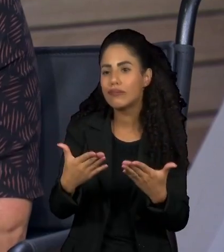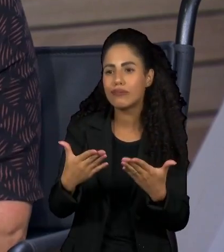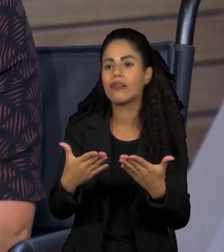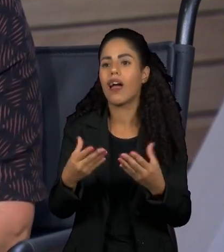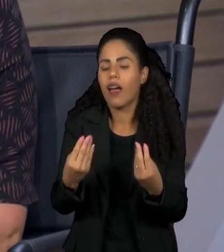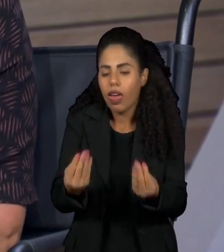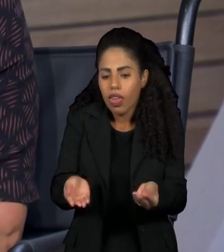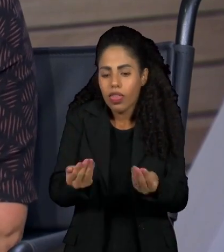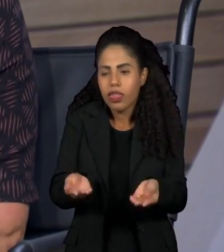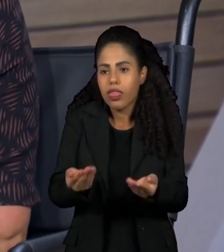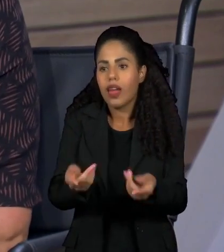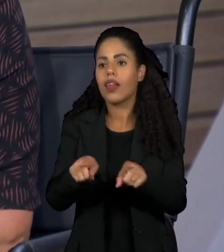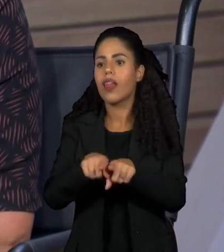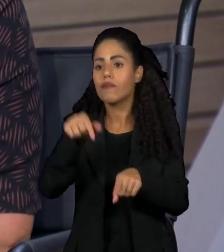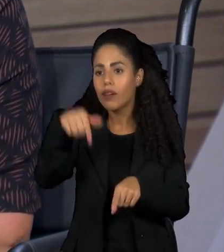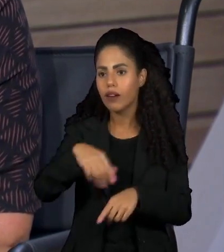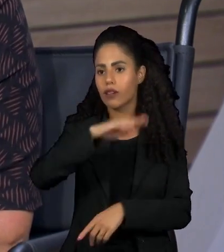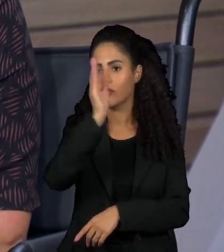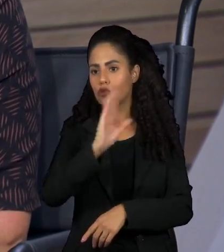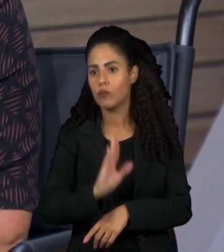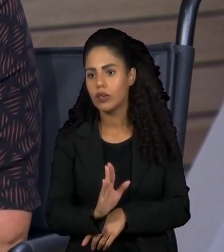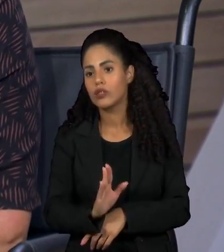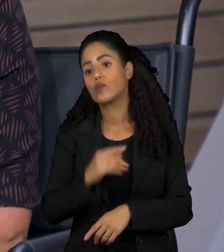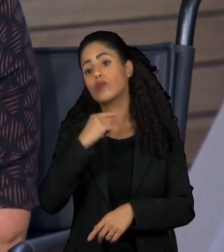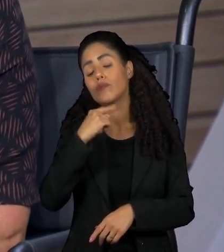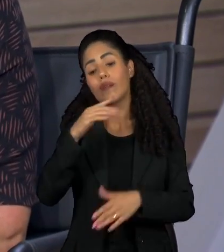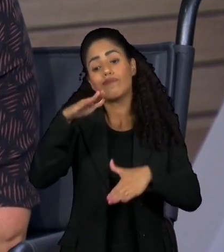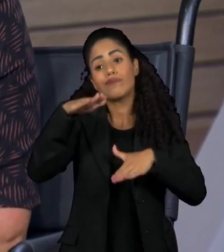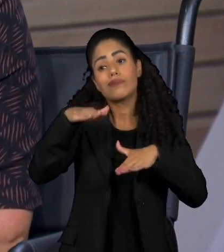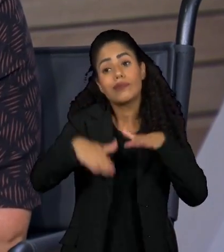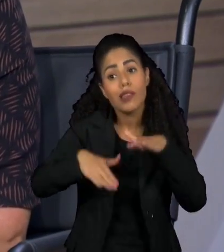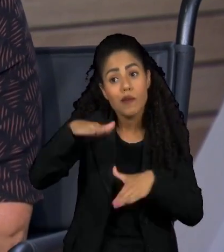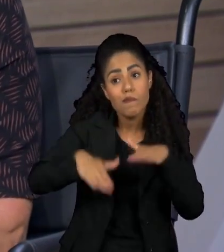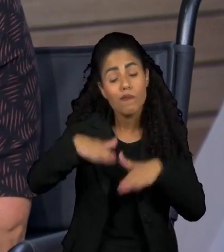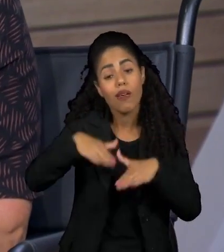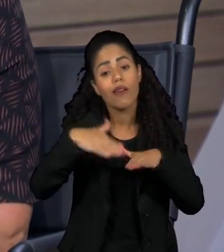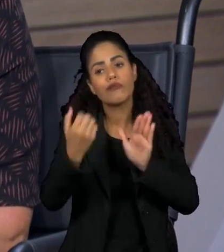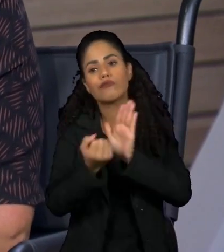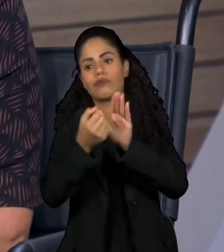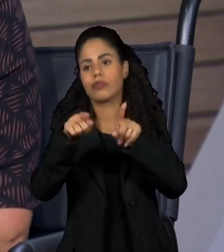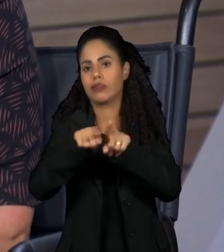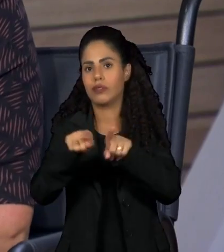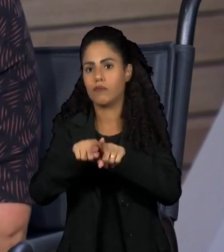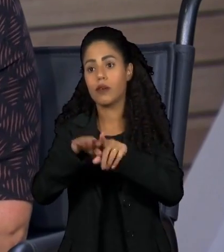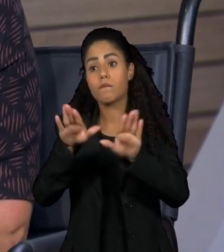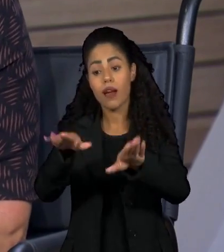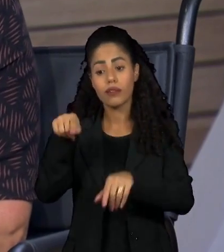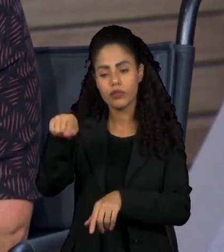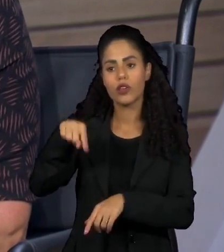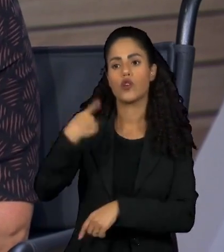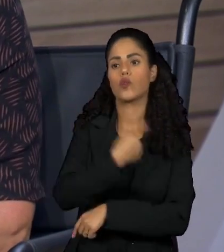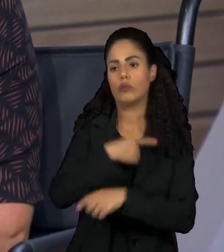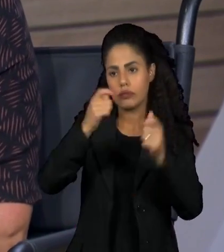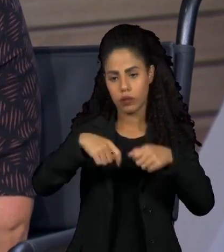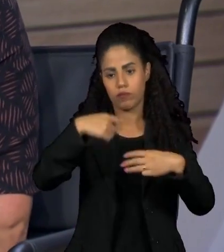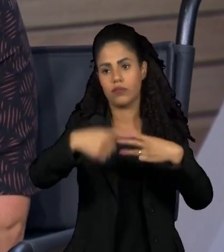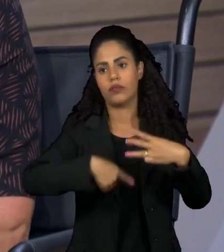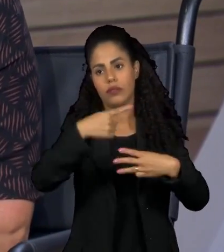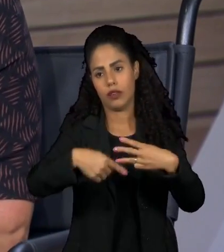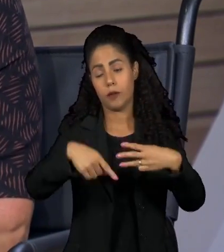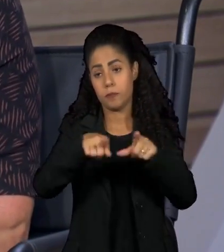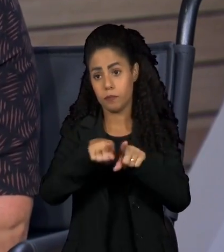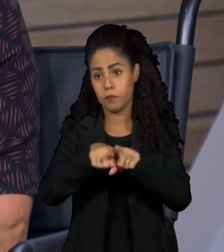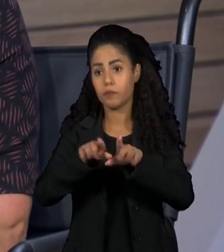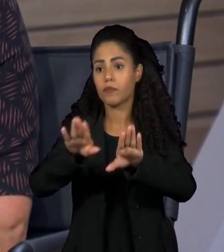muito leve, no Brasil a cadeia de reciclabilidade depende muito do catador, né? Graças a eles nós temos reciclabilidade.